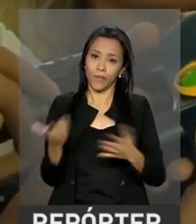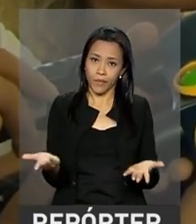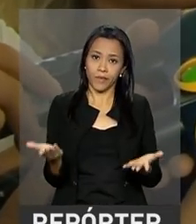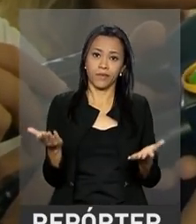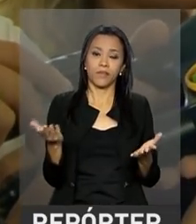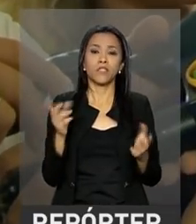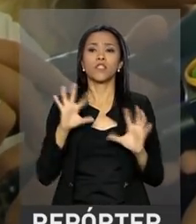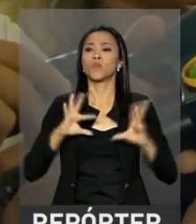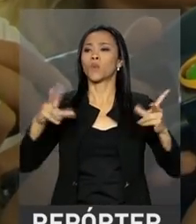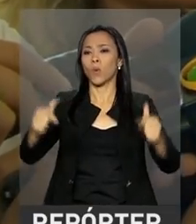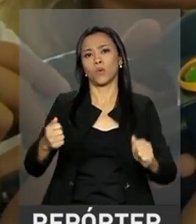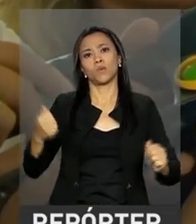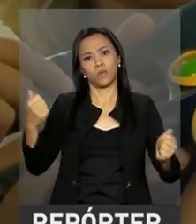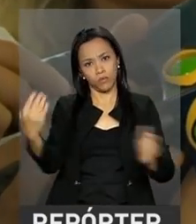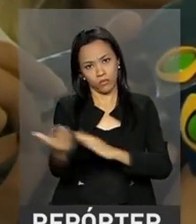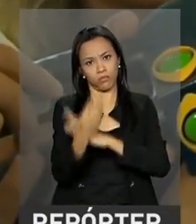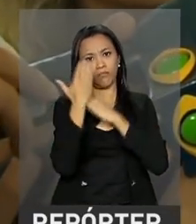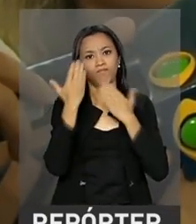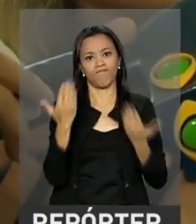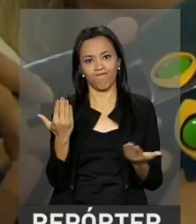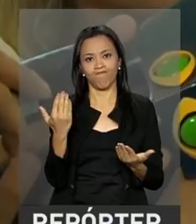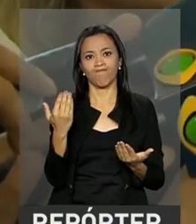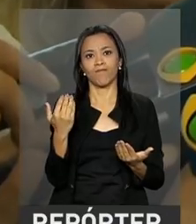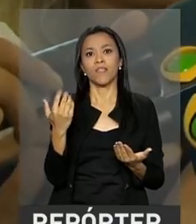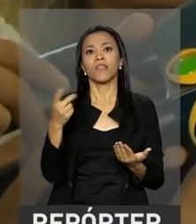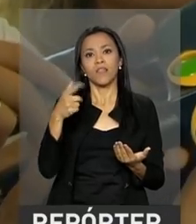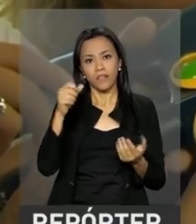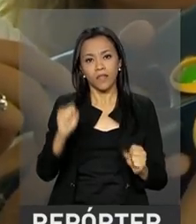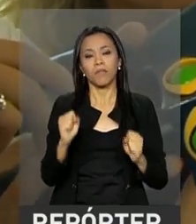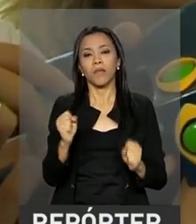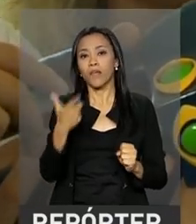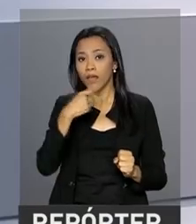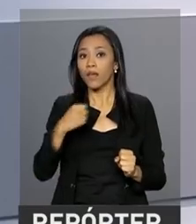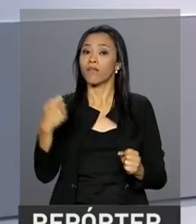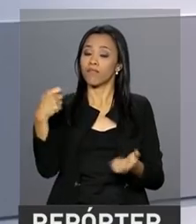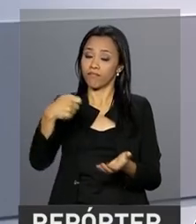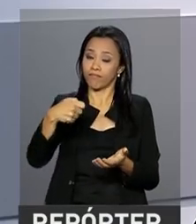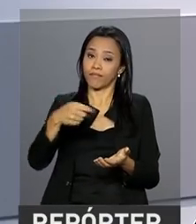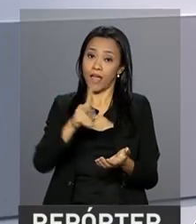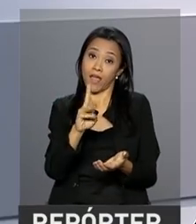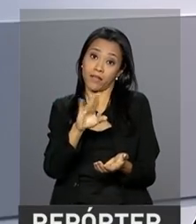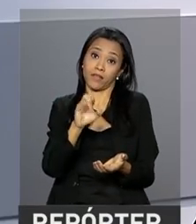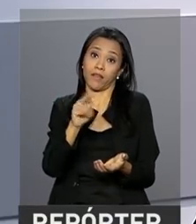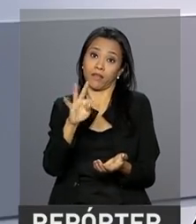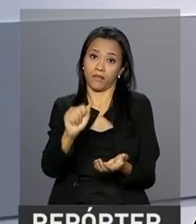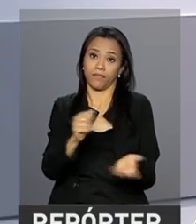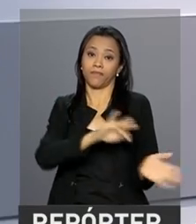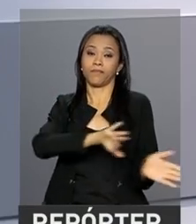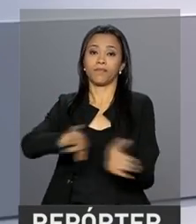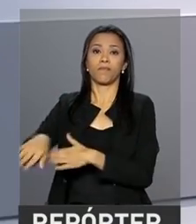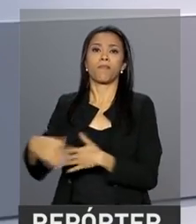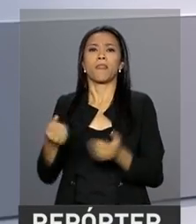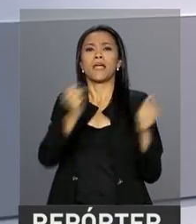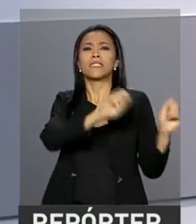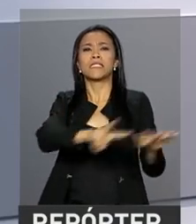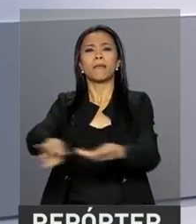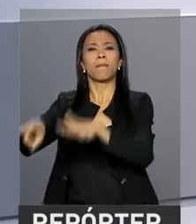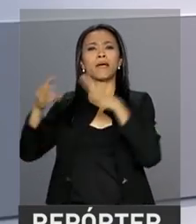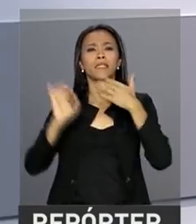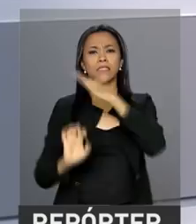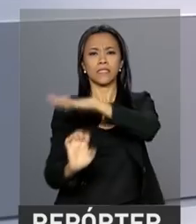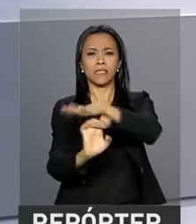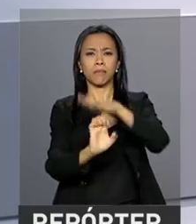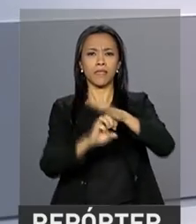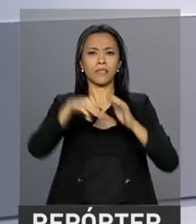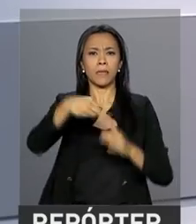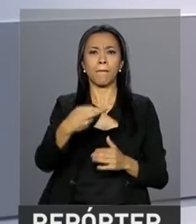todos contribuam, inclusive aqueles que devem impostos à Receita Federal. A Semana do Microempreendedor Individual,